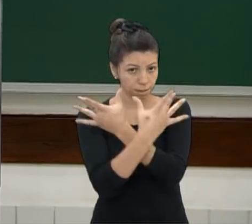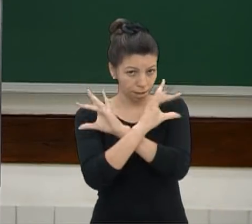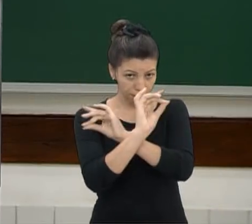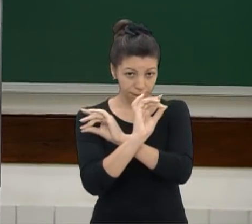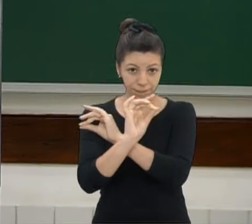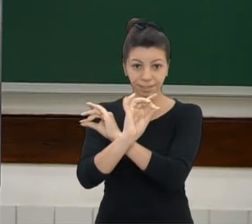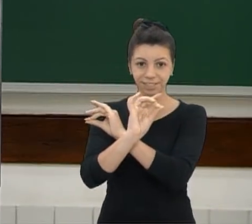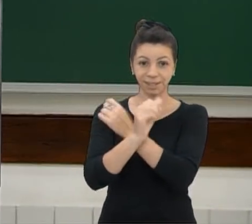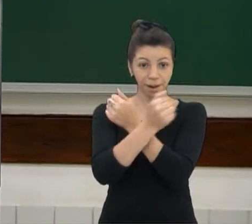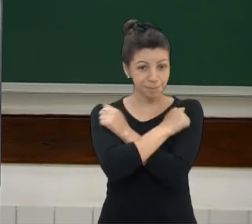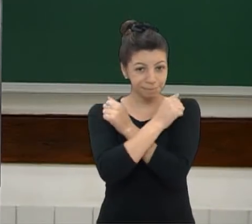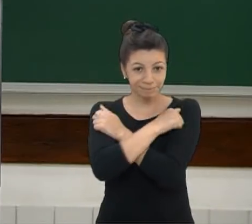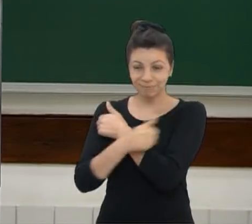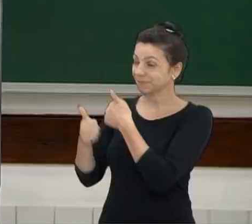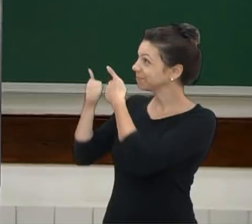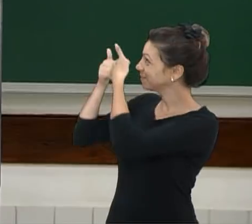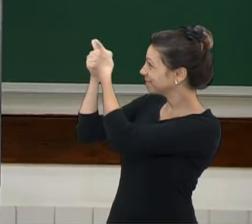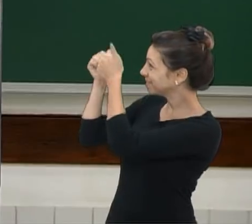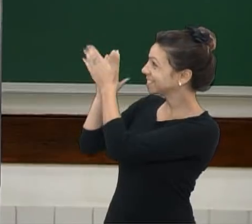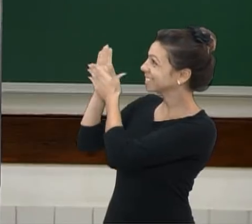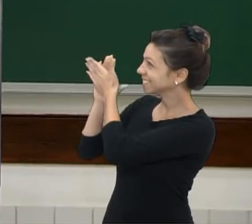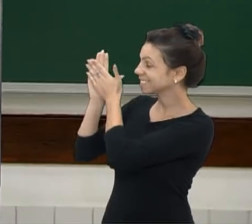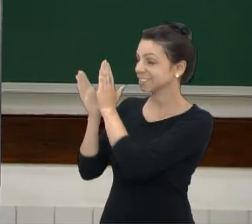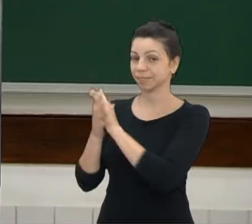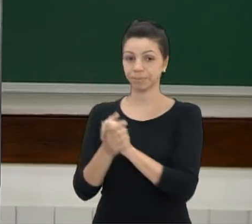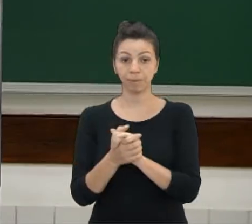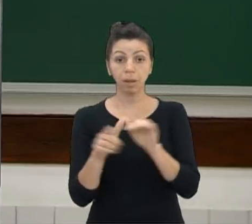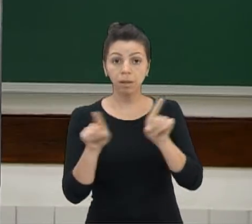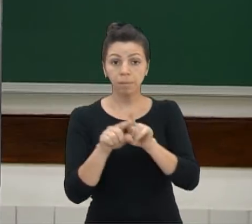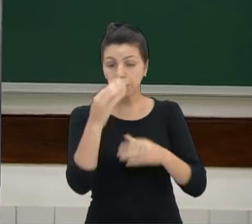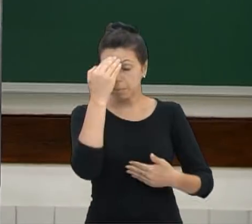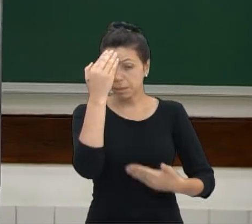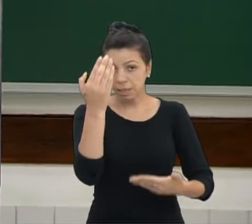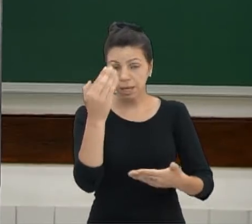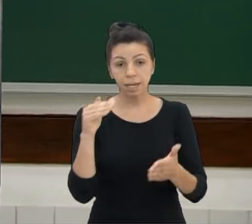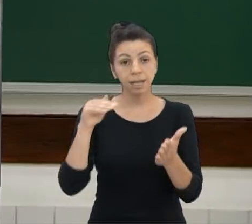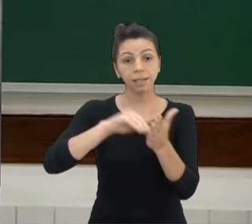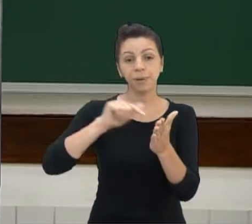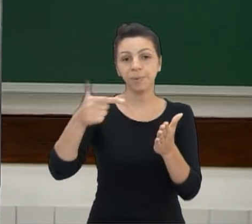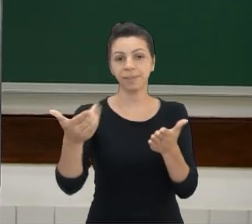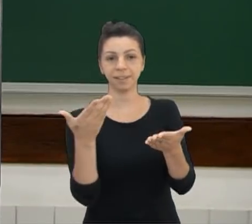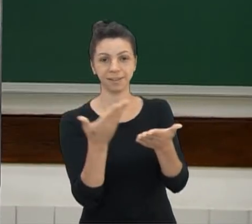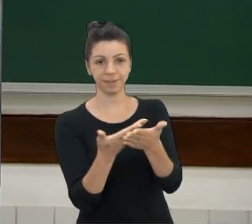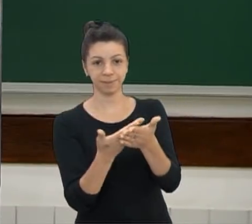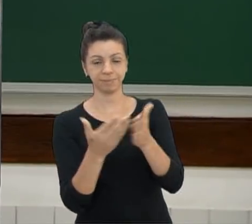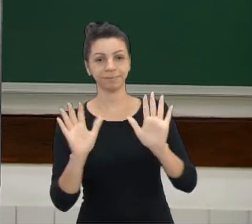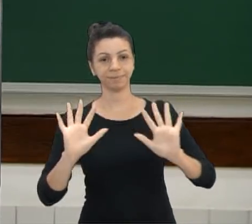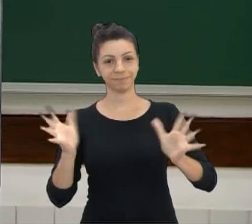Elaine. Forte abraço, Elaine, muito obrigado. Muito obrigado a todos e até a próxima aula.